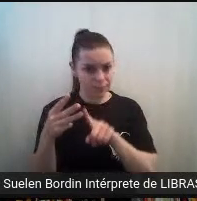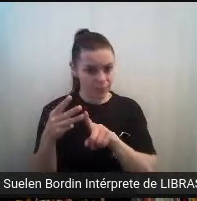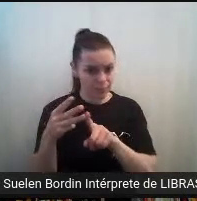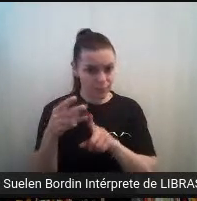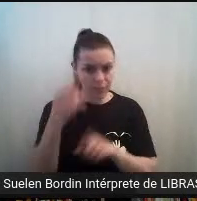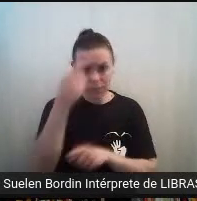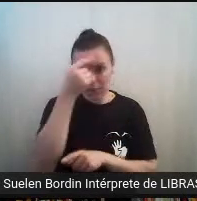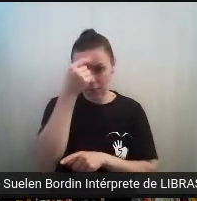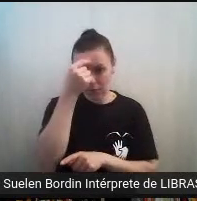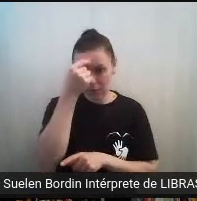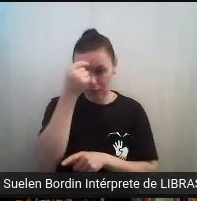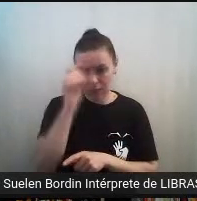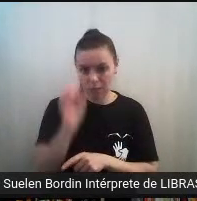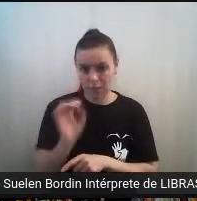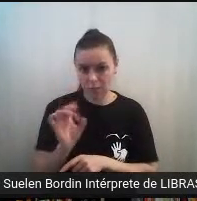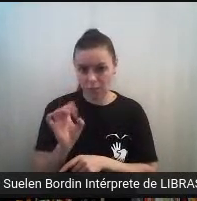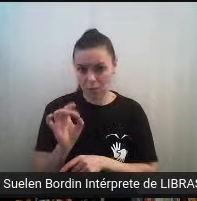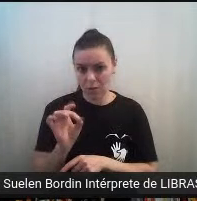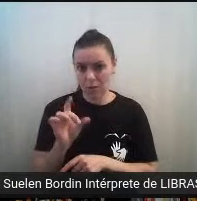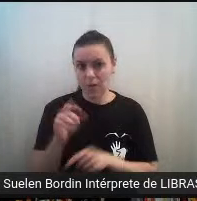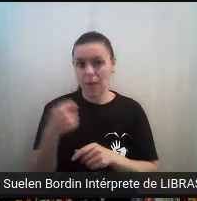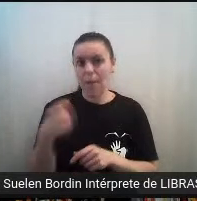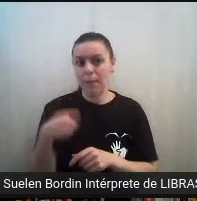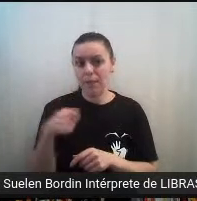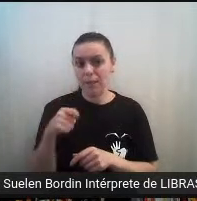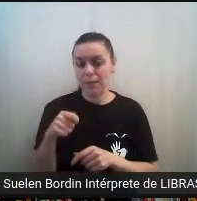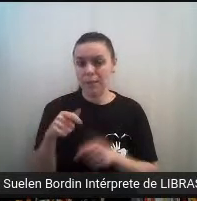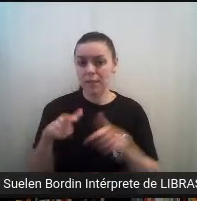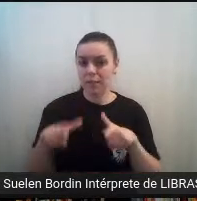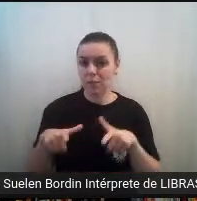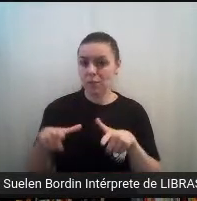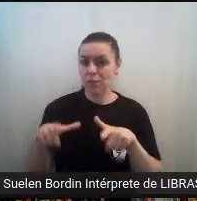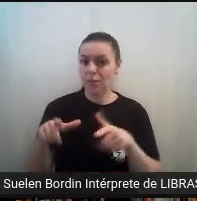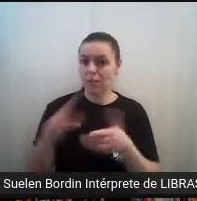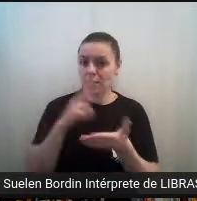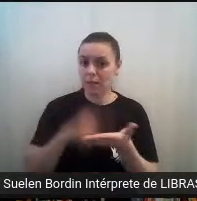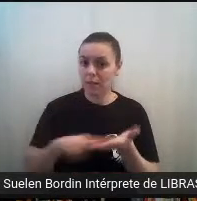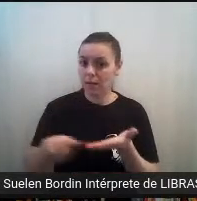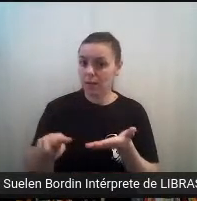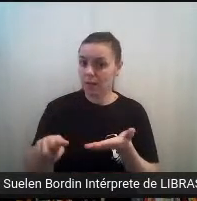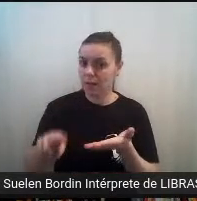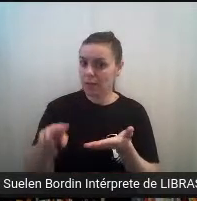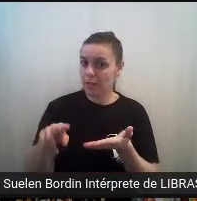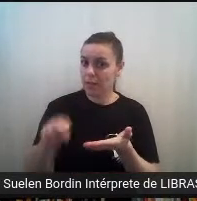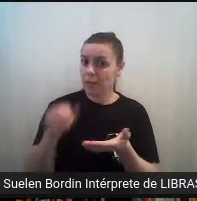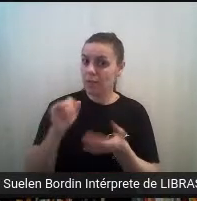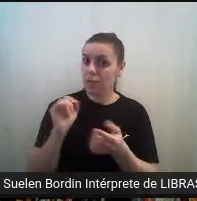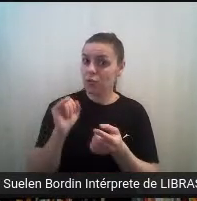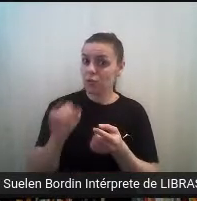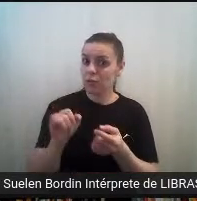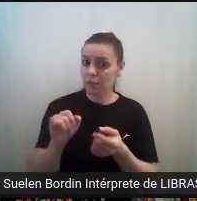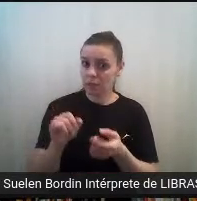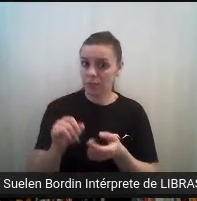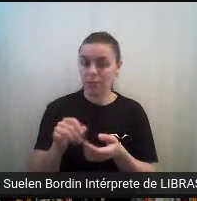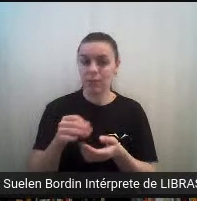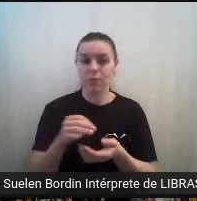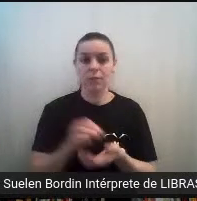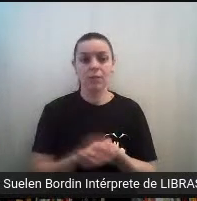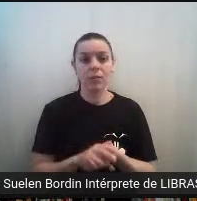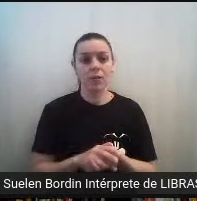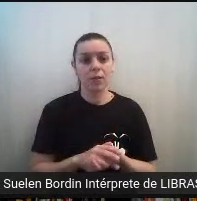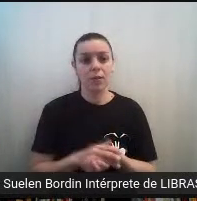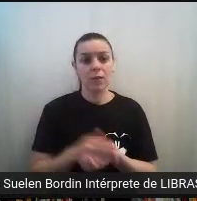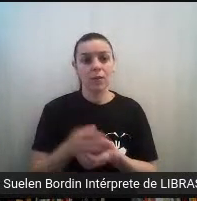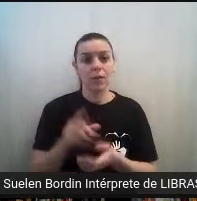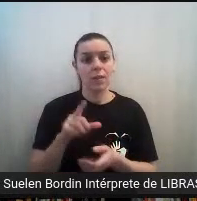e você precisa de cartas de recomendação de professores, geralmente 2 ou 3, a prova